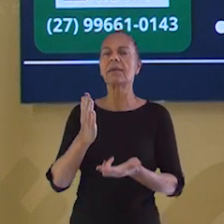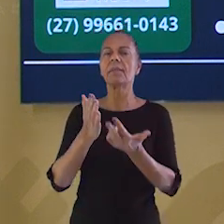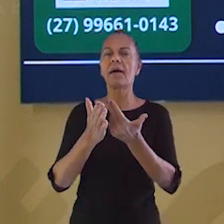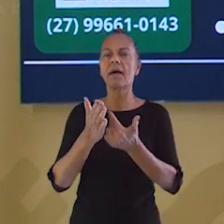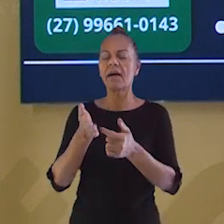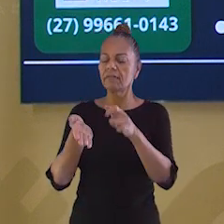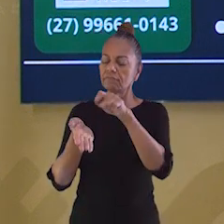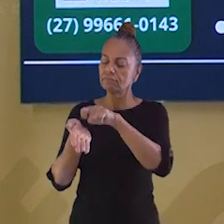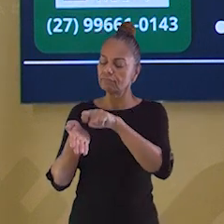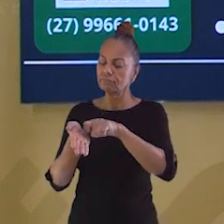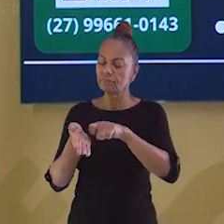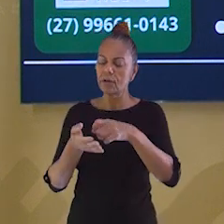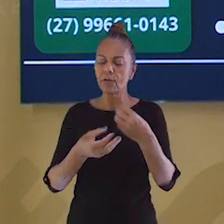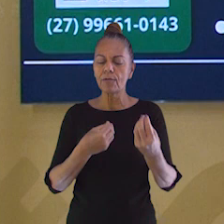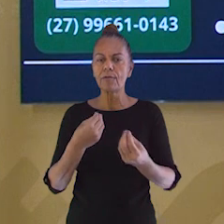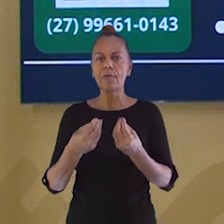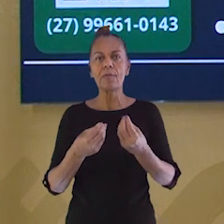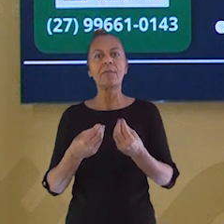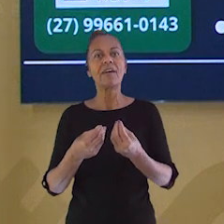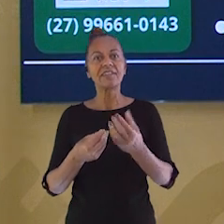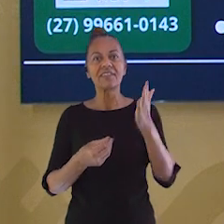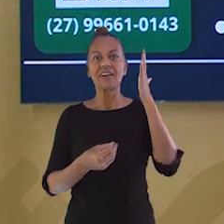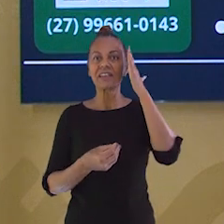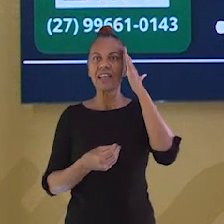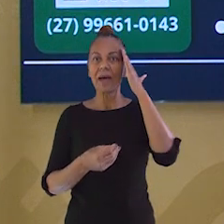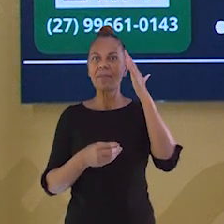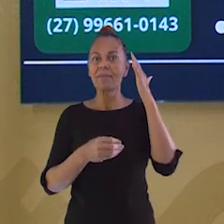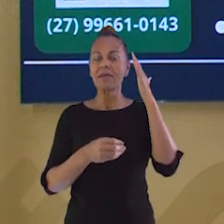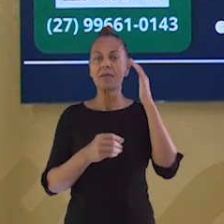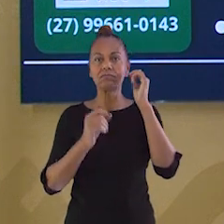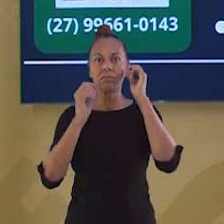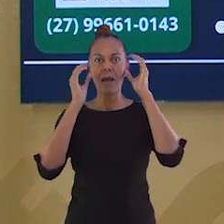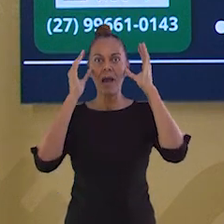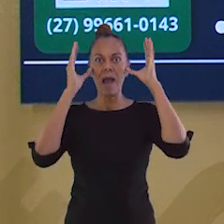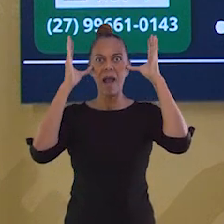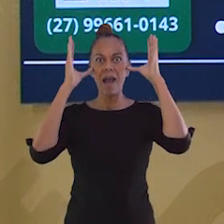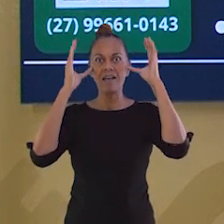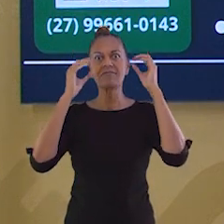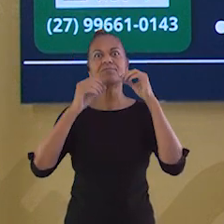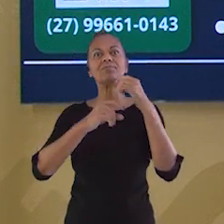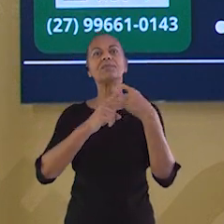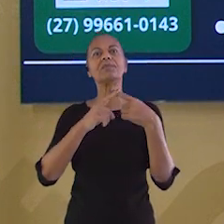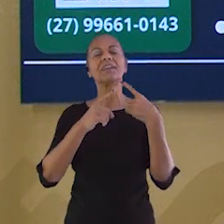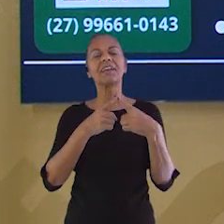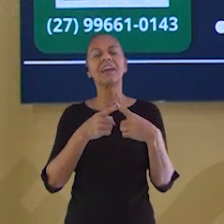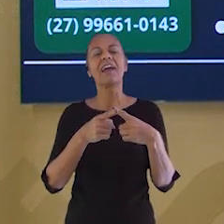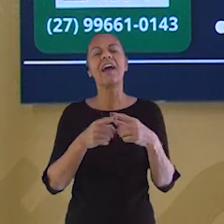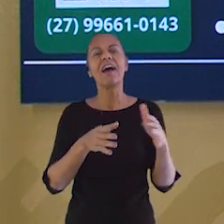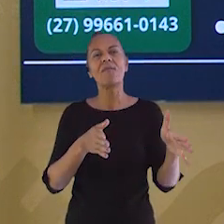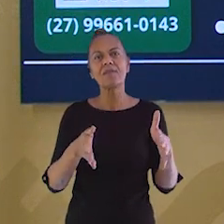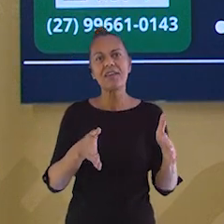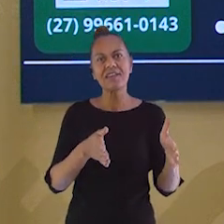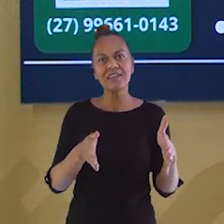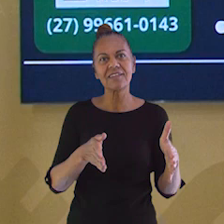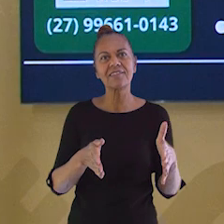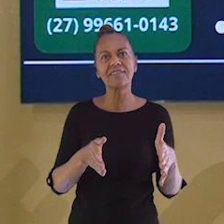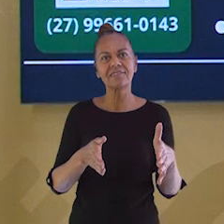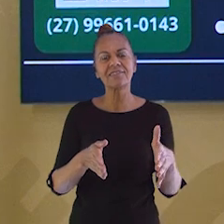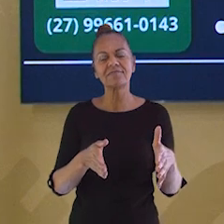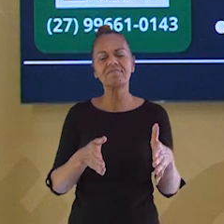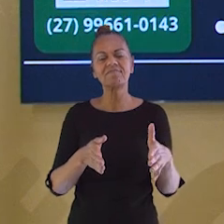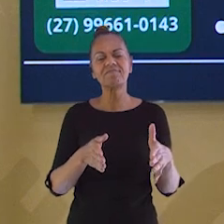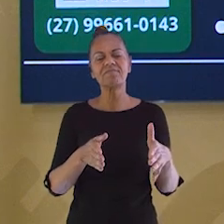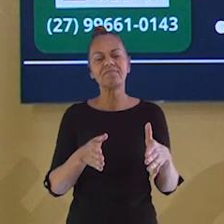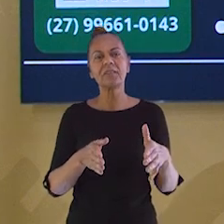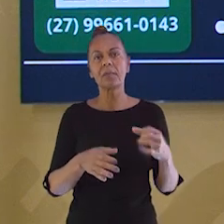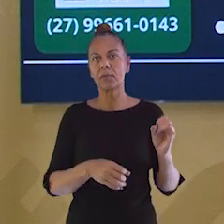um pouquinho mais sobre esse movimento que foi tão importante e que impacta nossas vidas até hoje. Depois vocês vão enviar